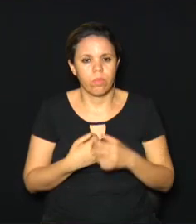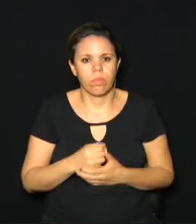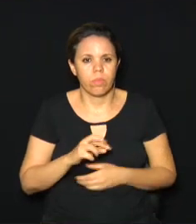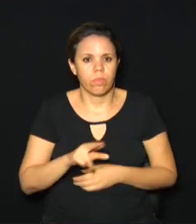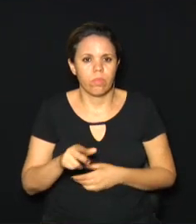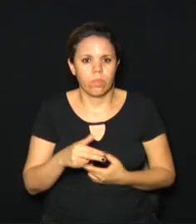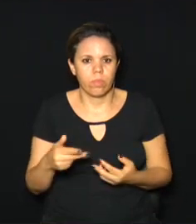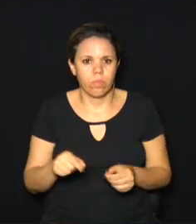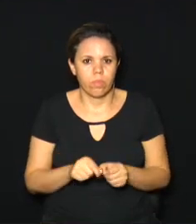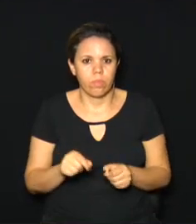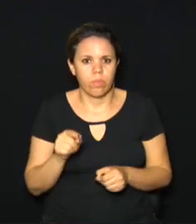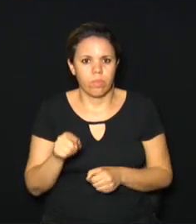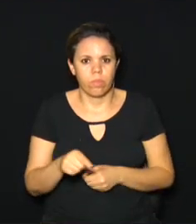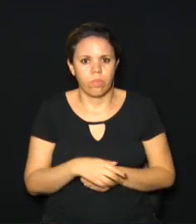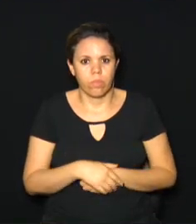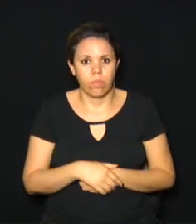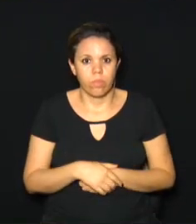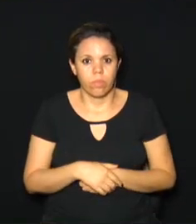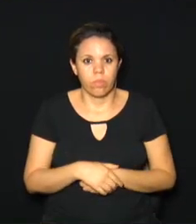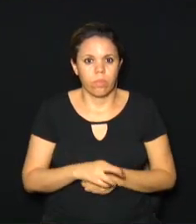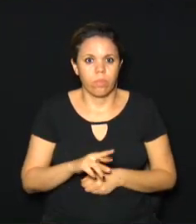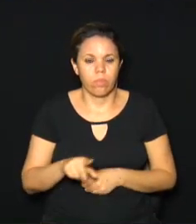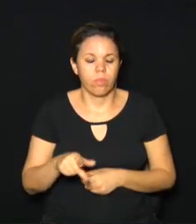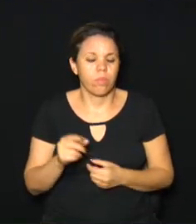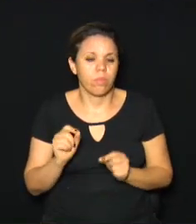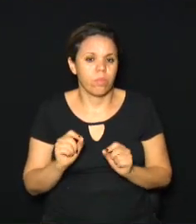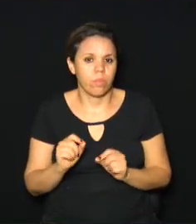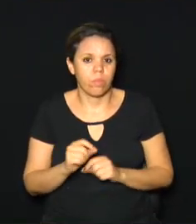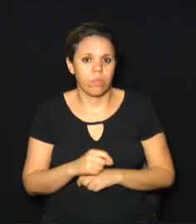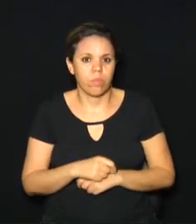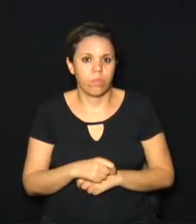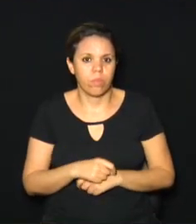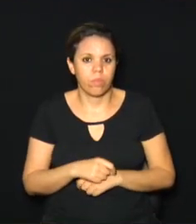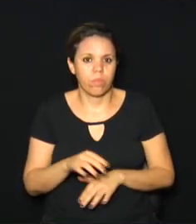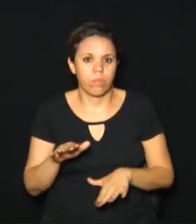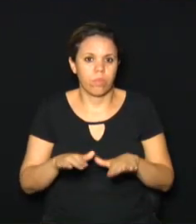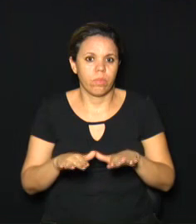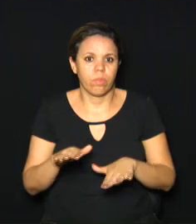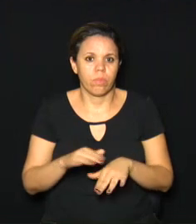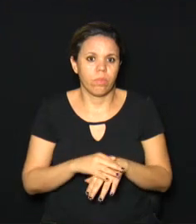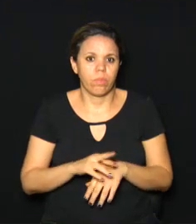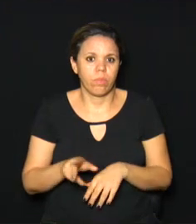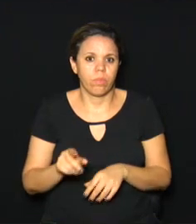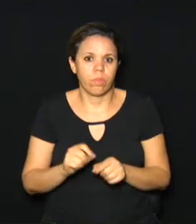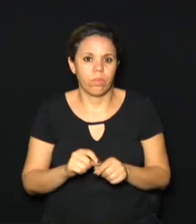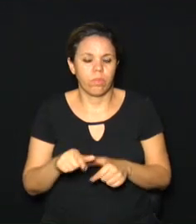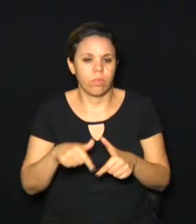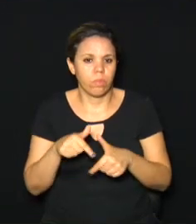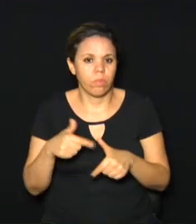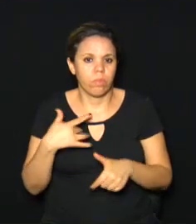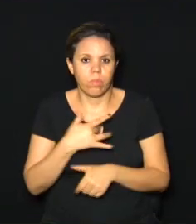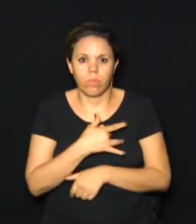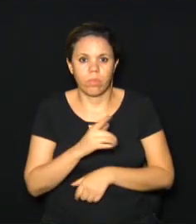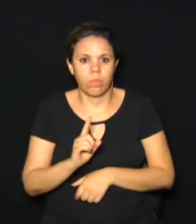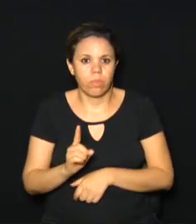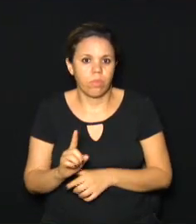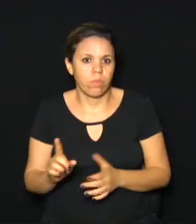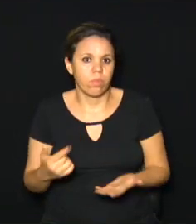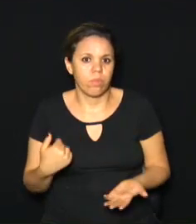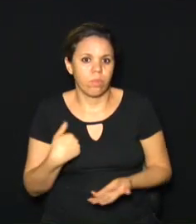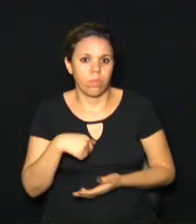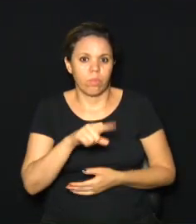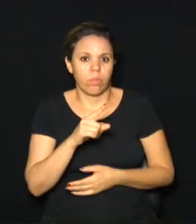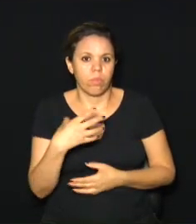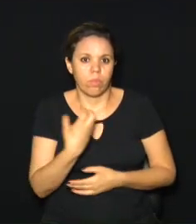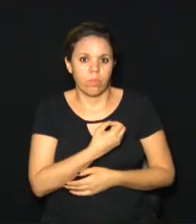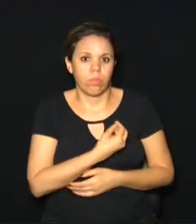uma situação de você, não é uma situação excepcional, não é um serviço de saúde, uma coisa que eu vou salvar